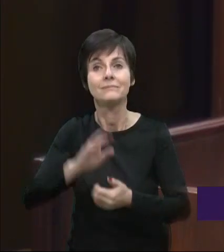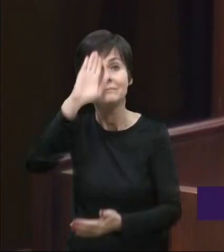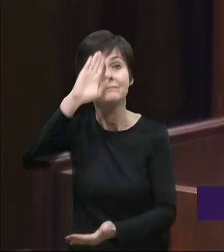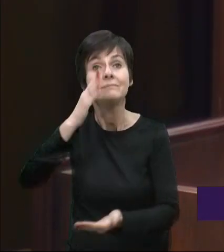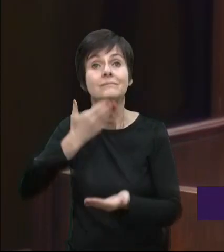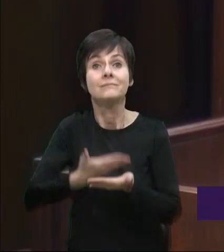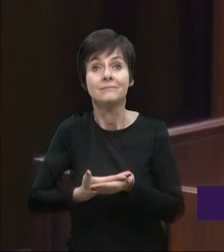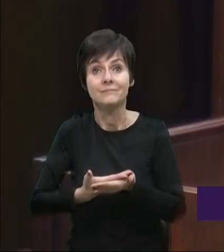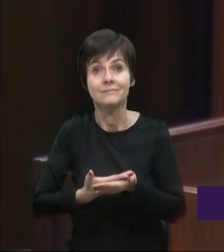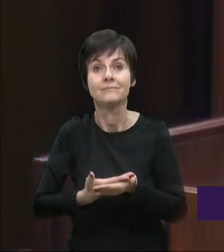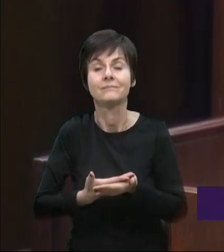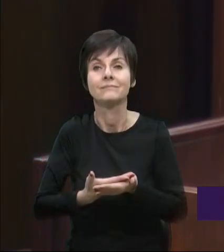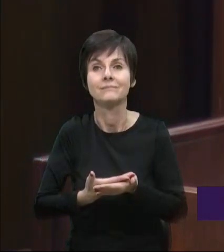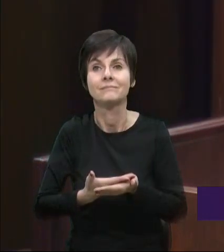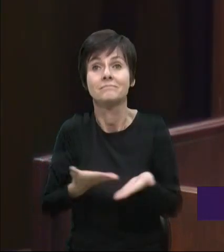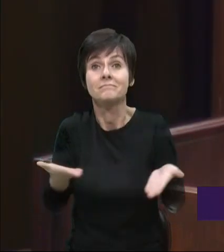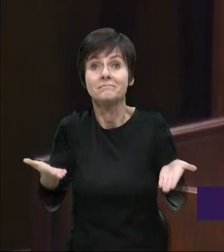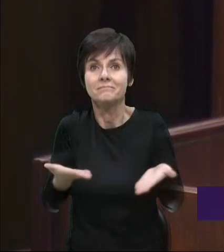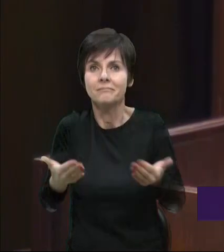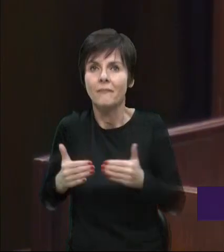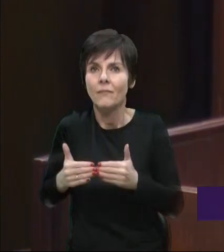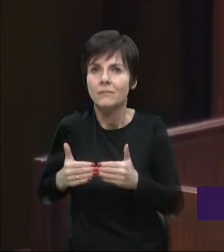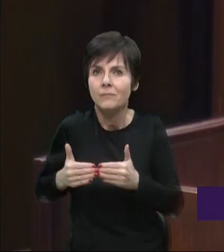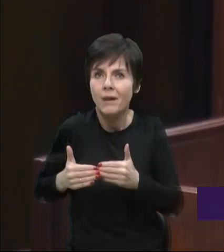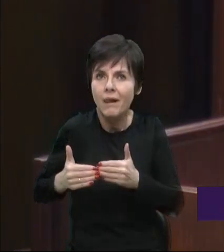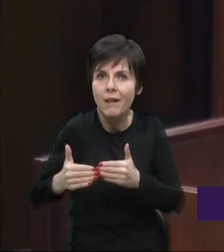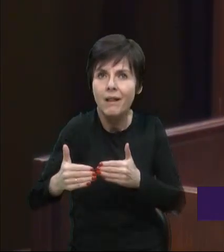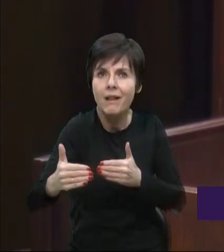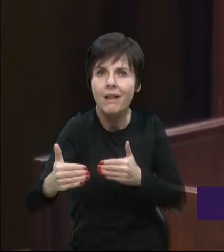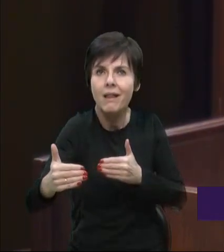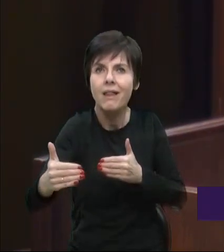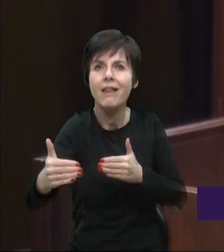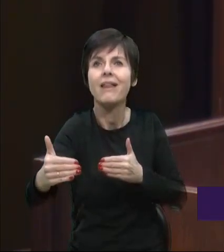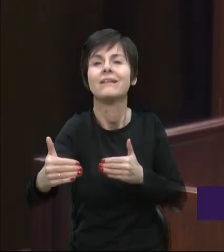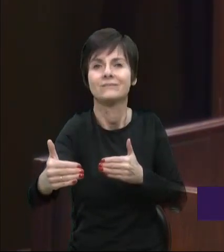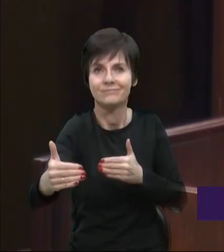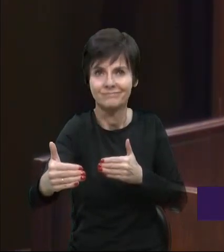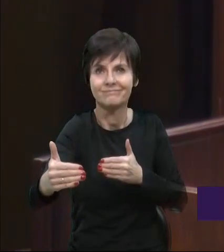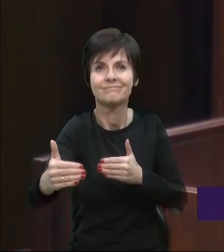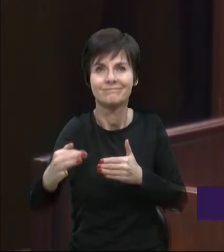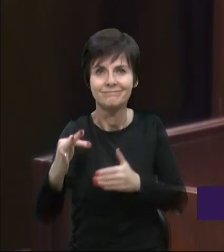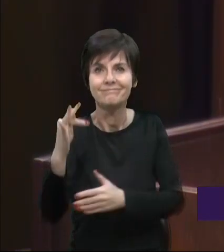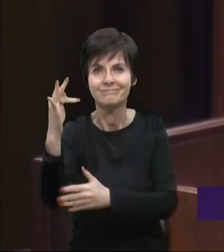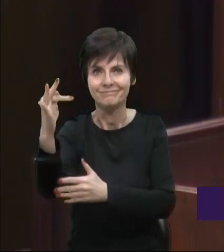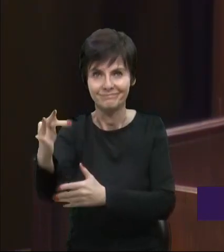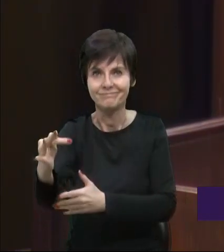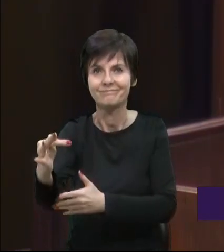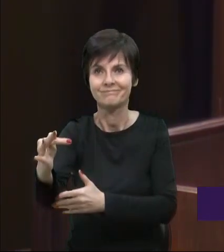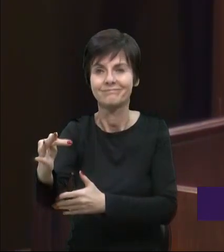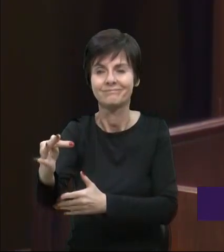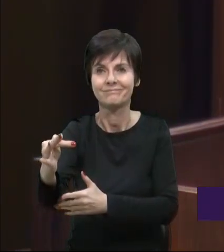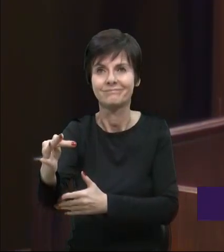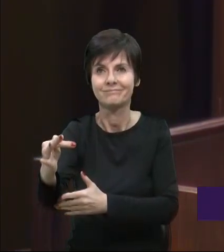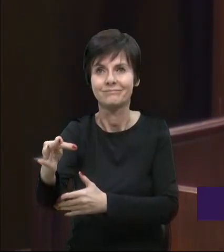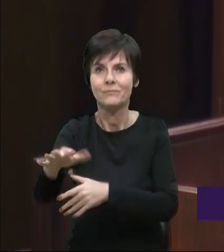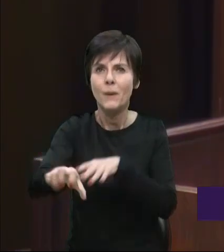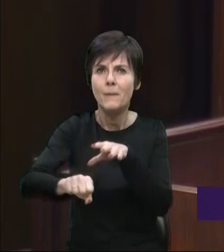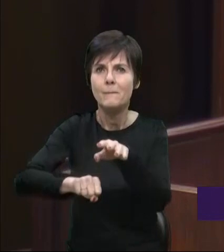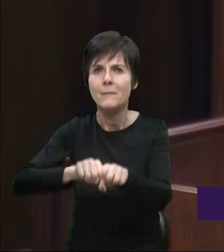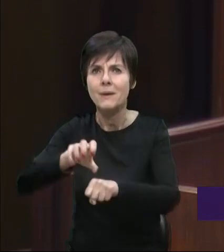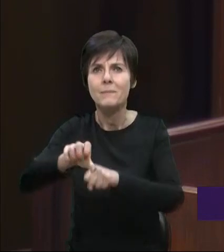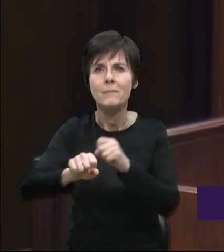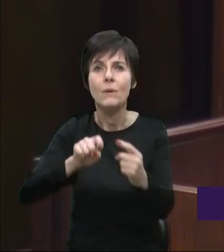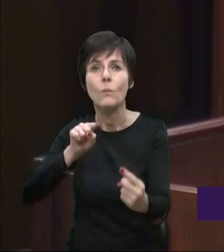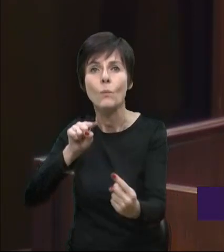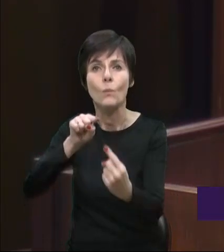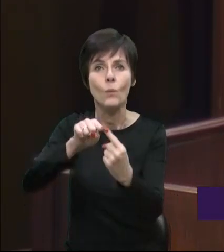Acredito que a gente está num longo caminho, né, de um grande passo, que é buscar os nossos